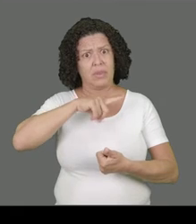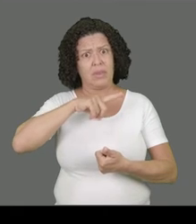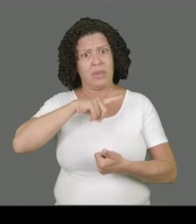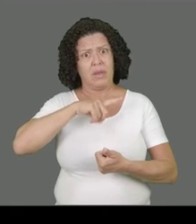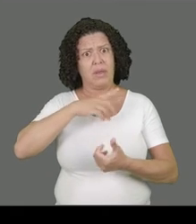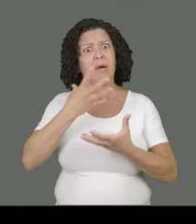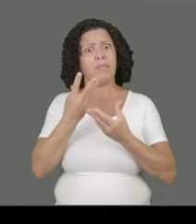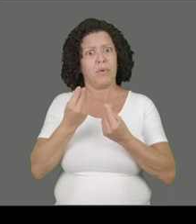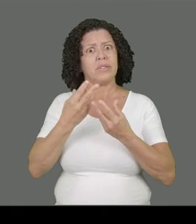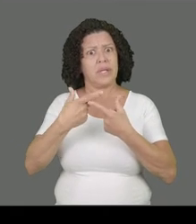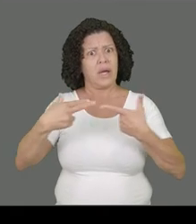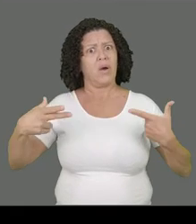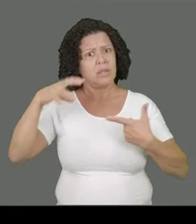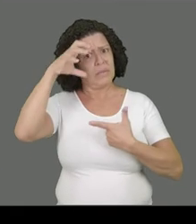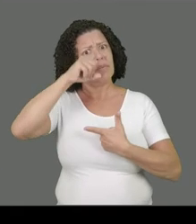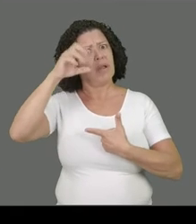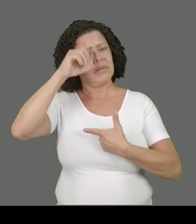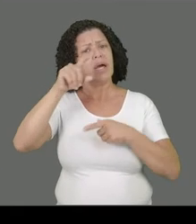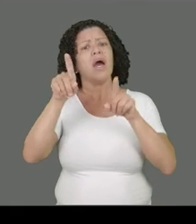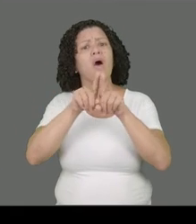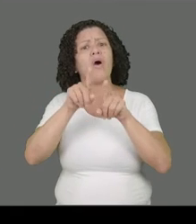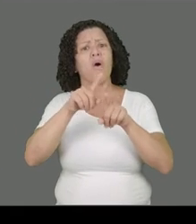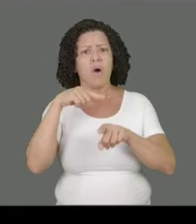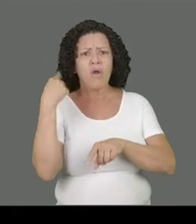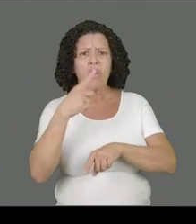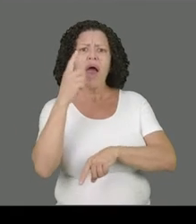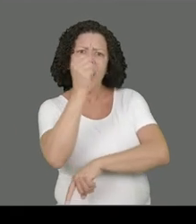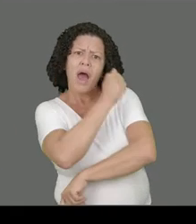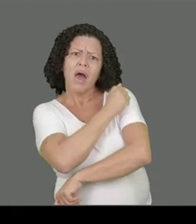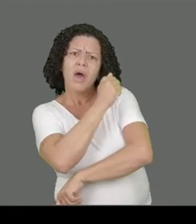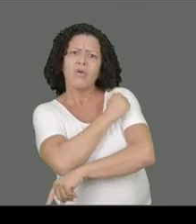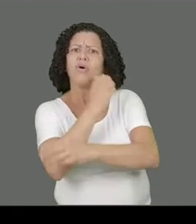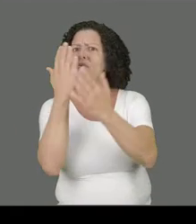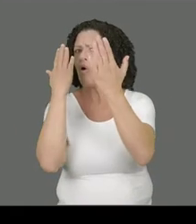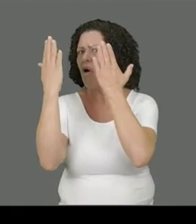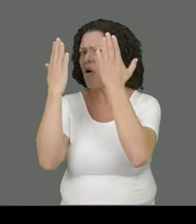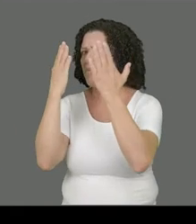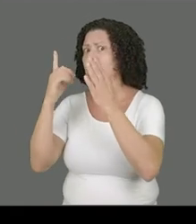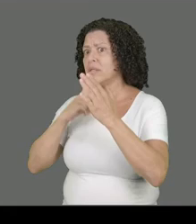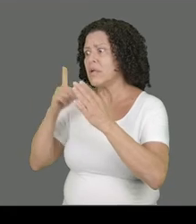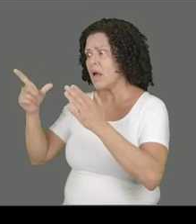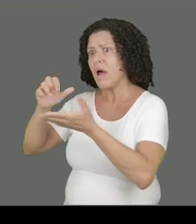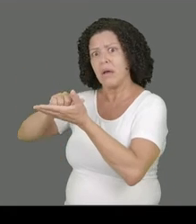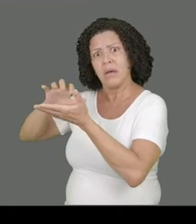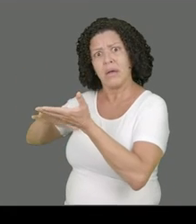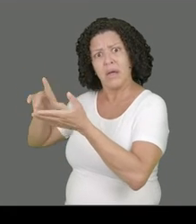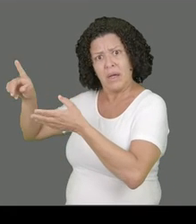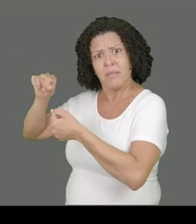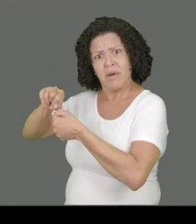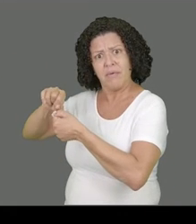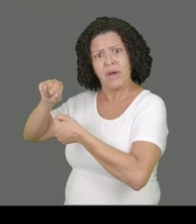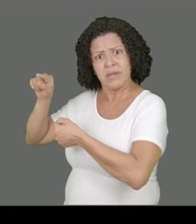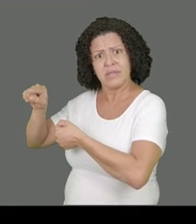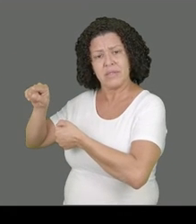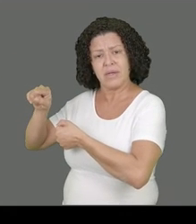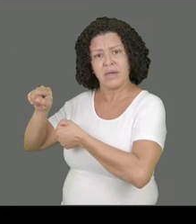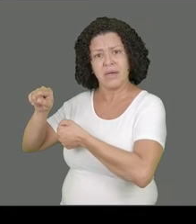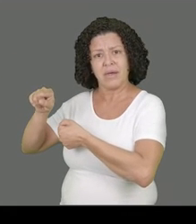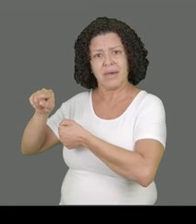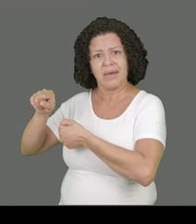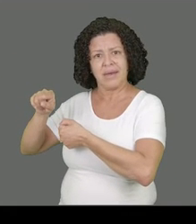temos lições a aprender. E assim como um aluno que está na escola, ele tem as suas tarefas a